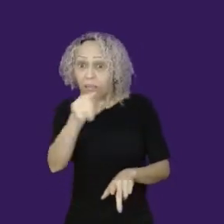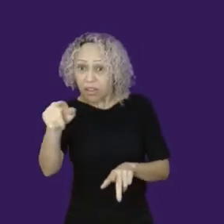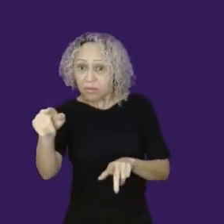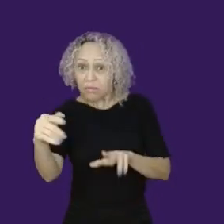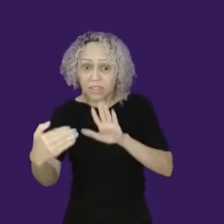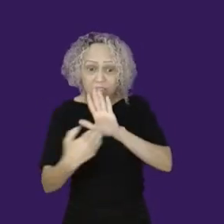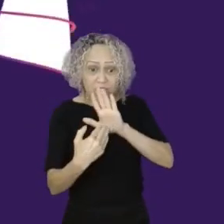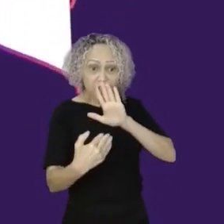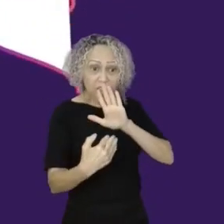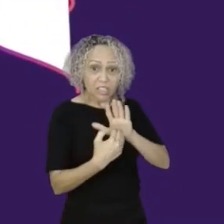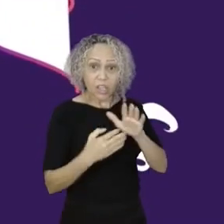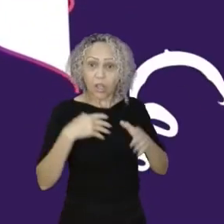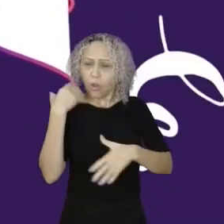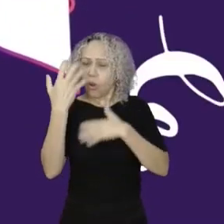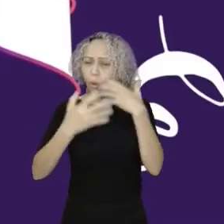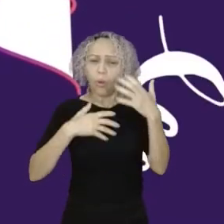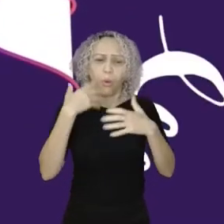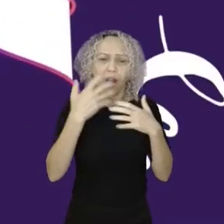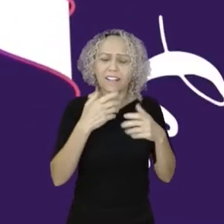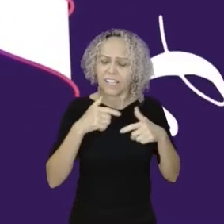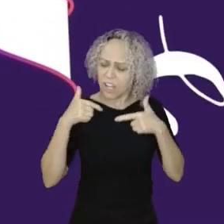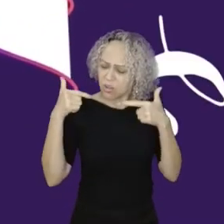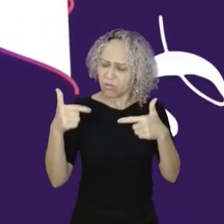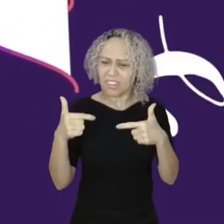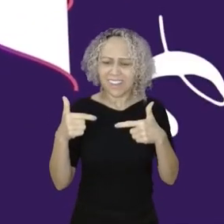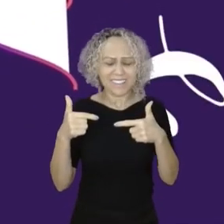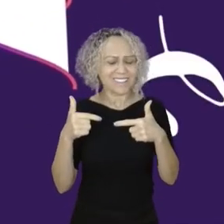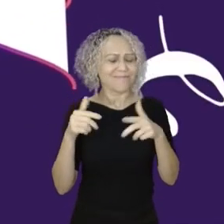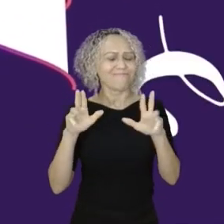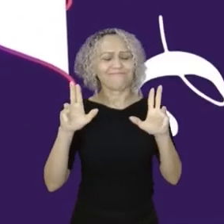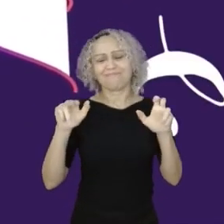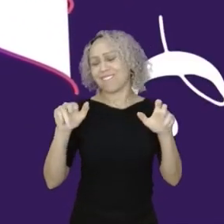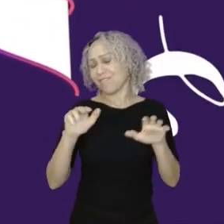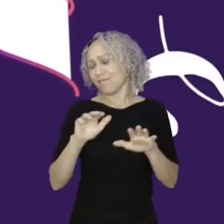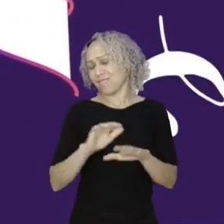Ninguém vai me impedir de cantar e lutar.